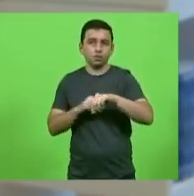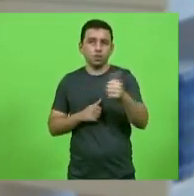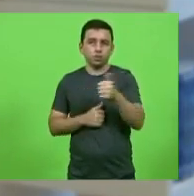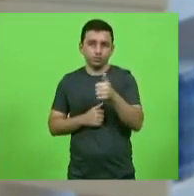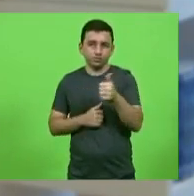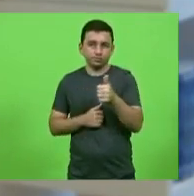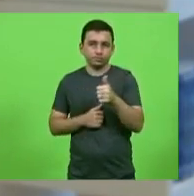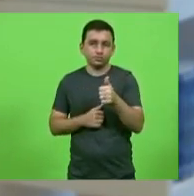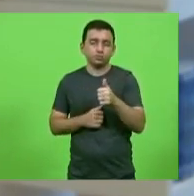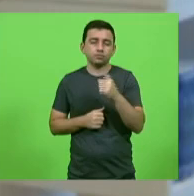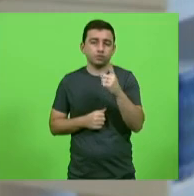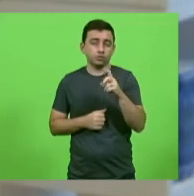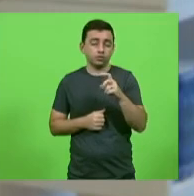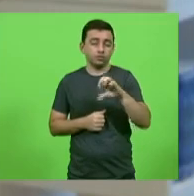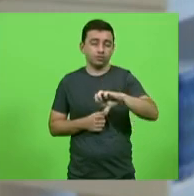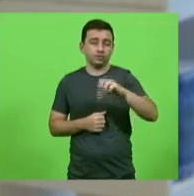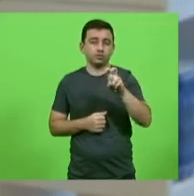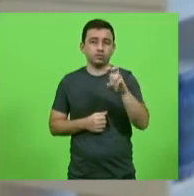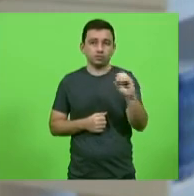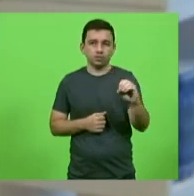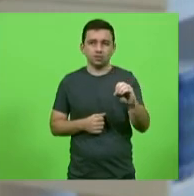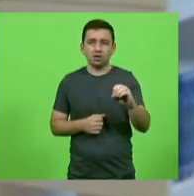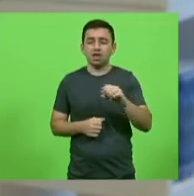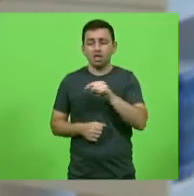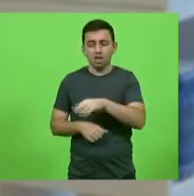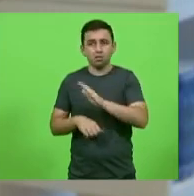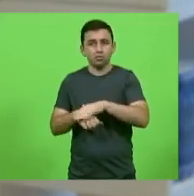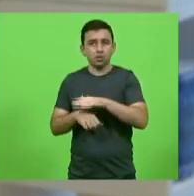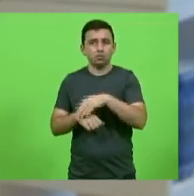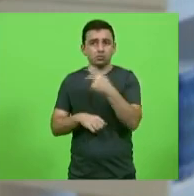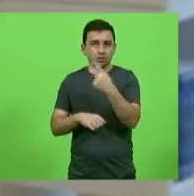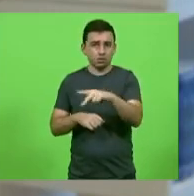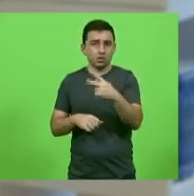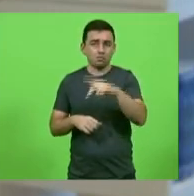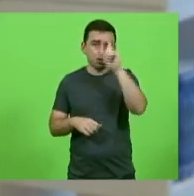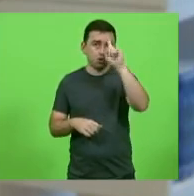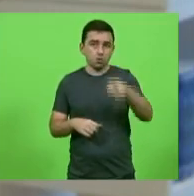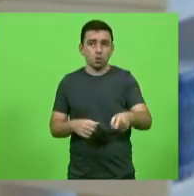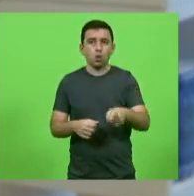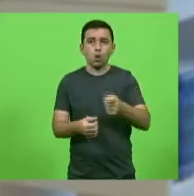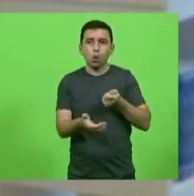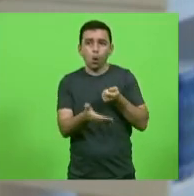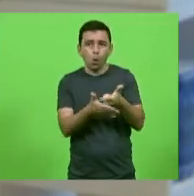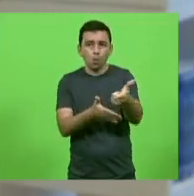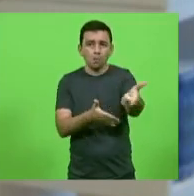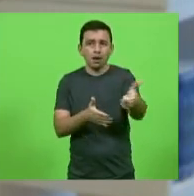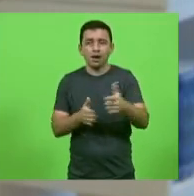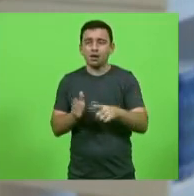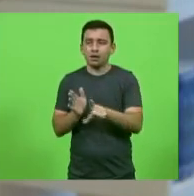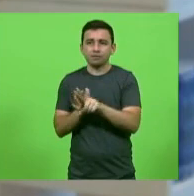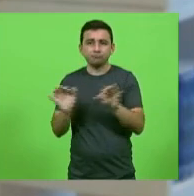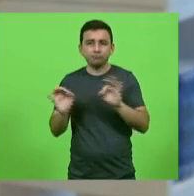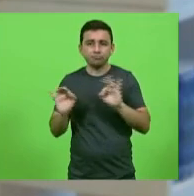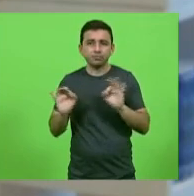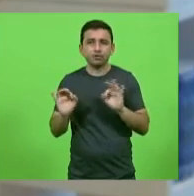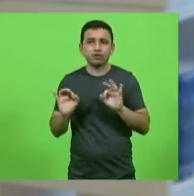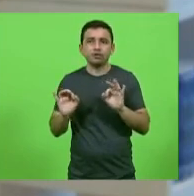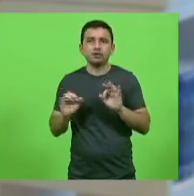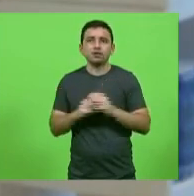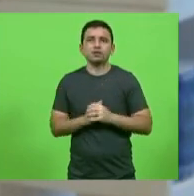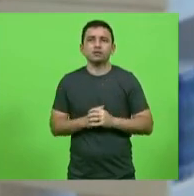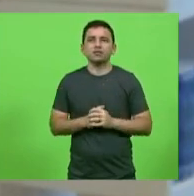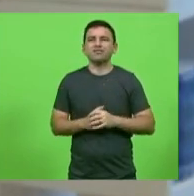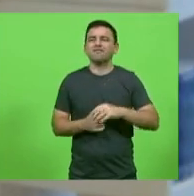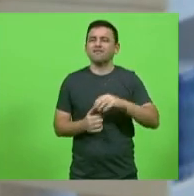visão dos autores, teria ordenado despesa não autorizada por lei ou sem observância das prescrições legais. Nada mais